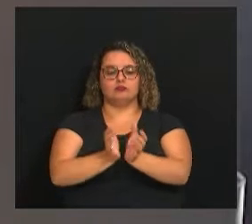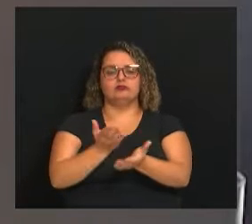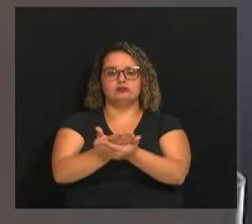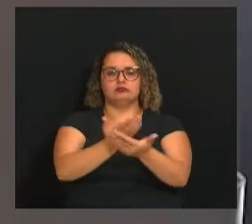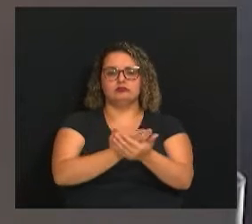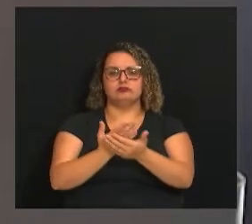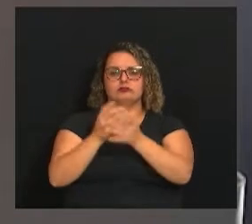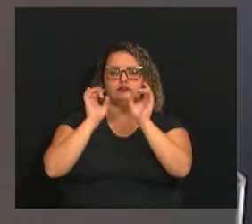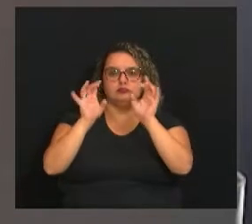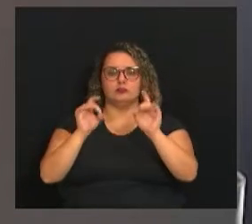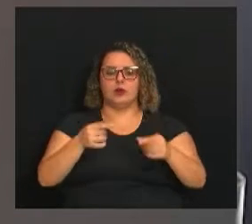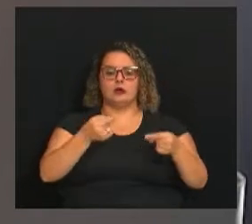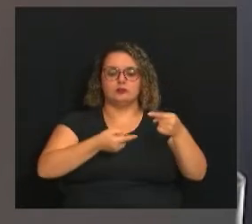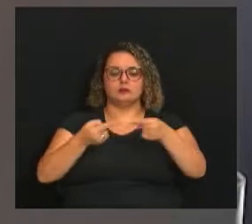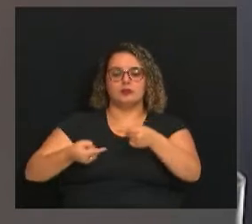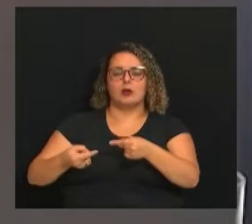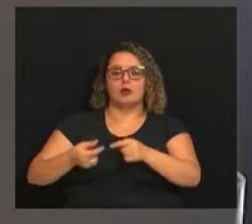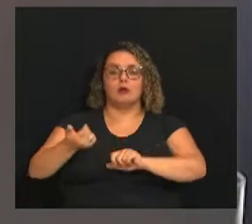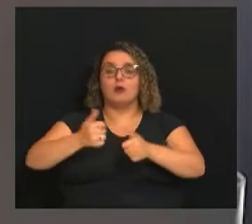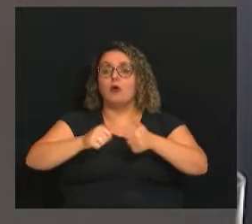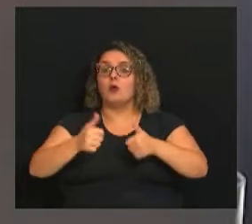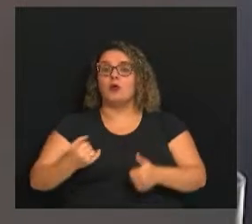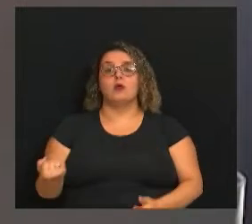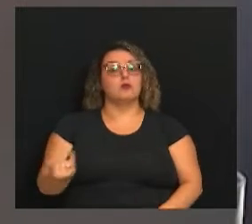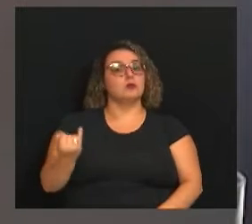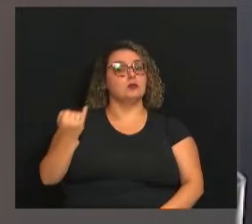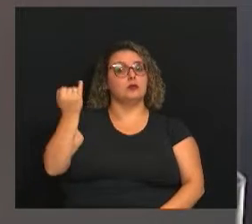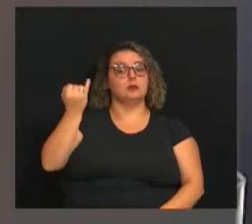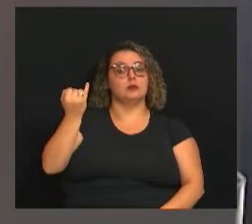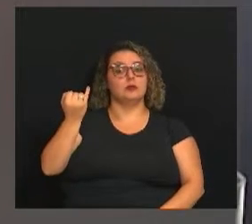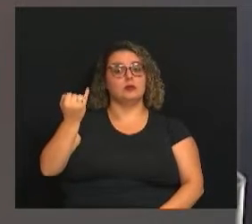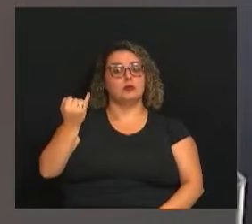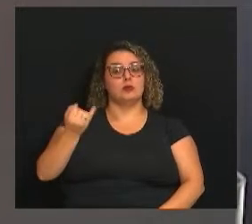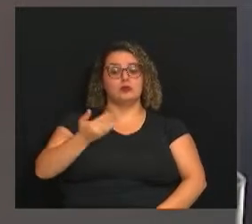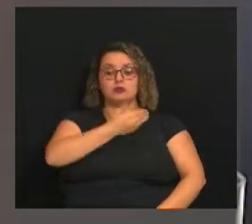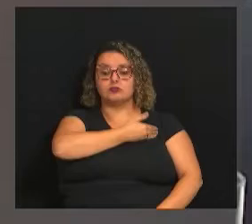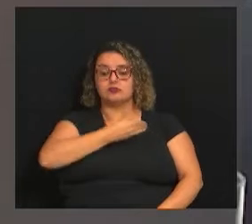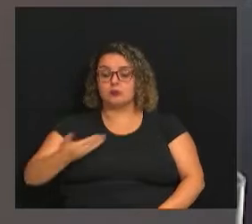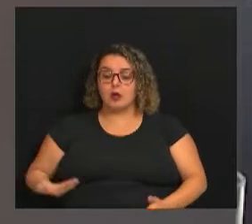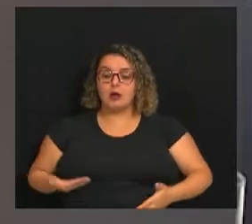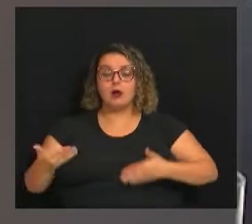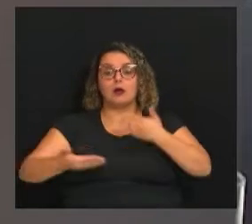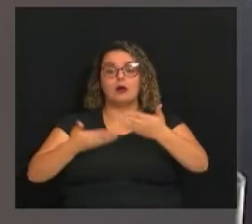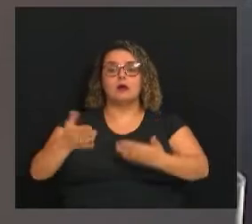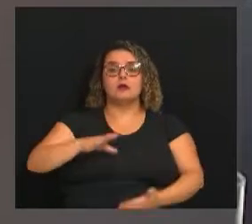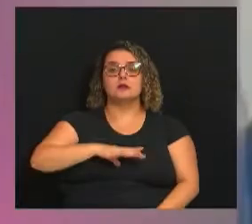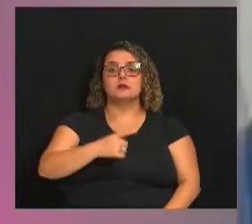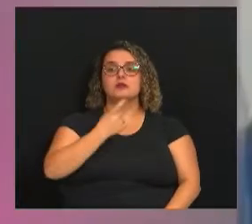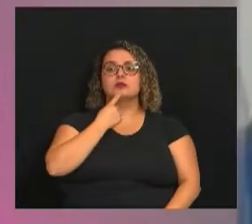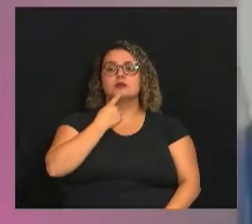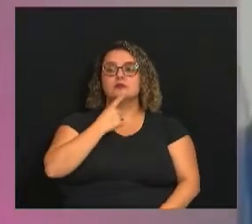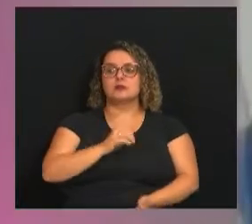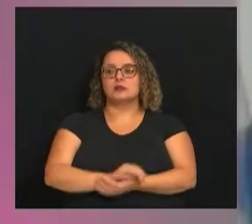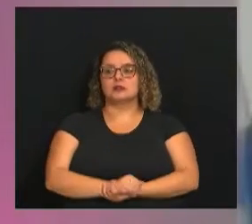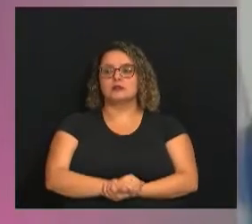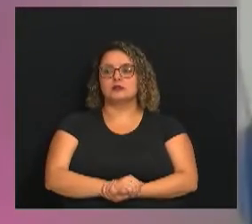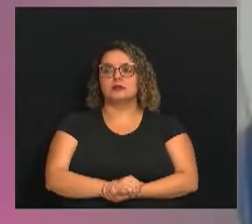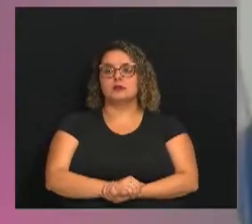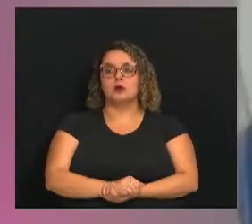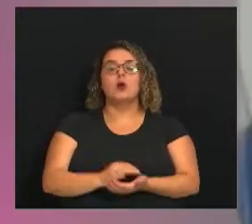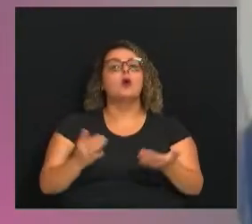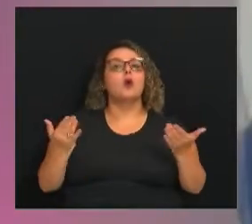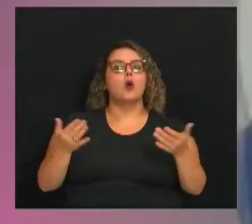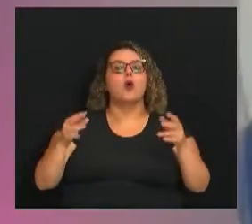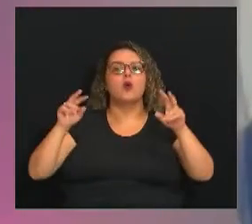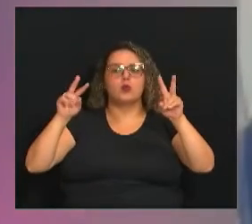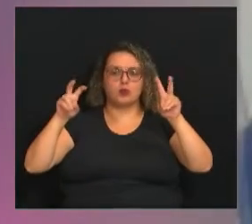para discutir e avaliar a importância do funcionalismo público para o município de Campinas. Hoje, o tema